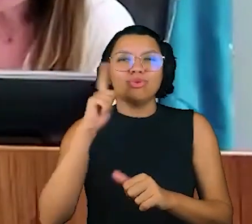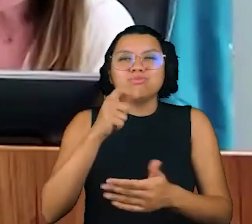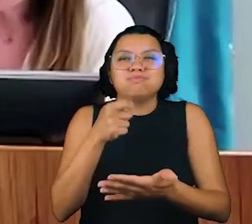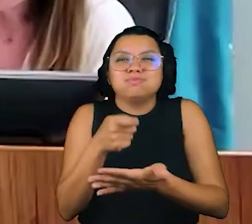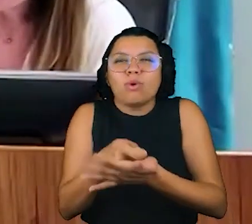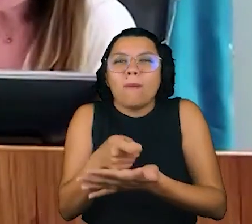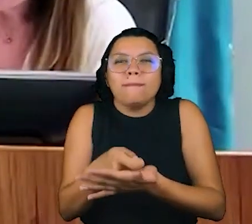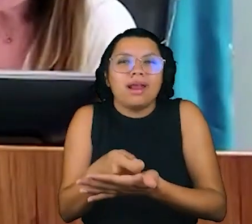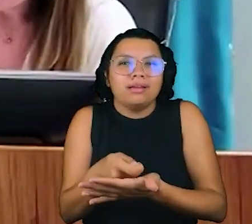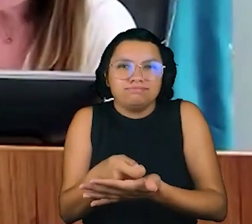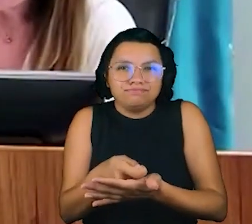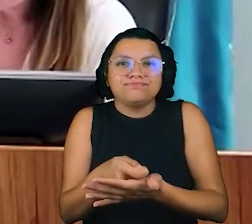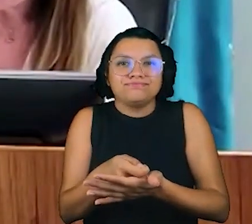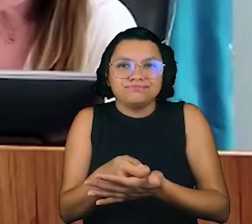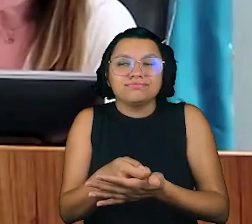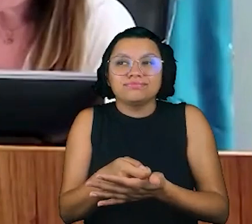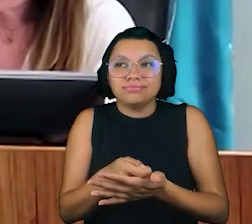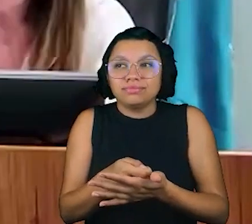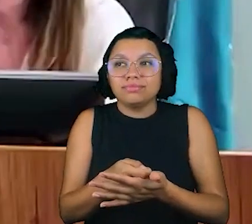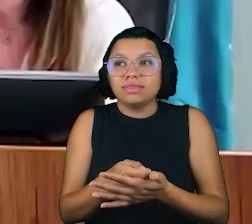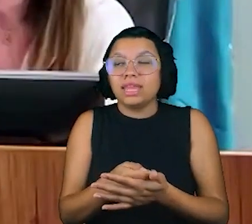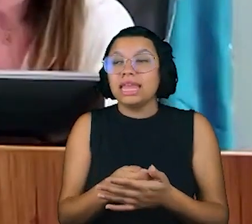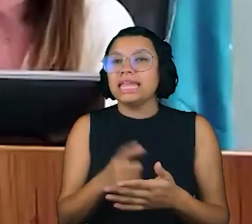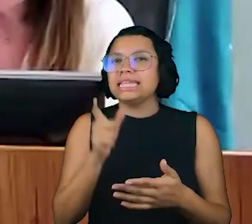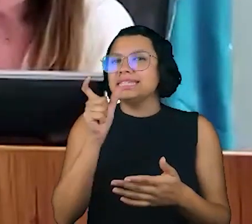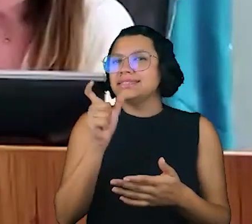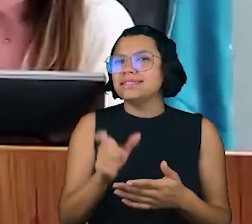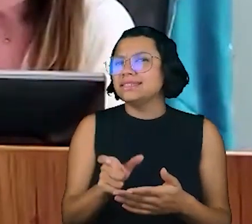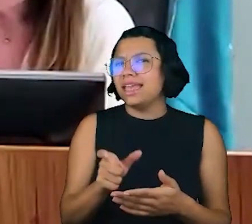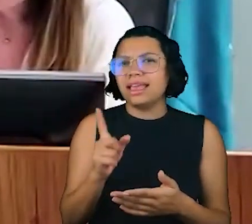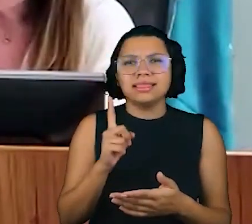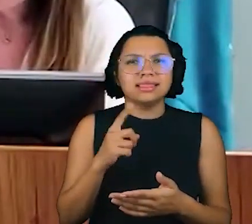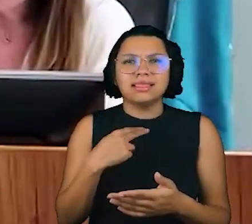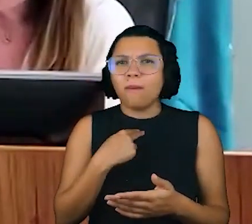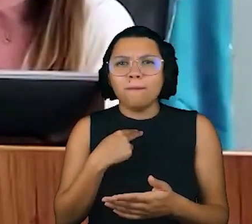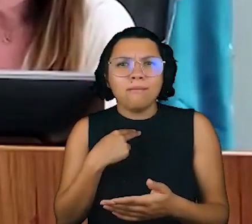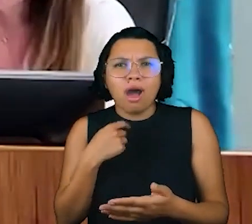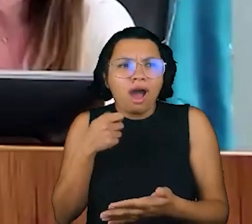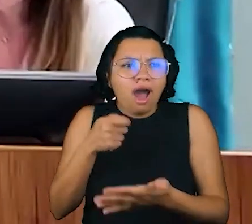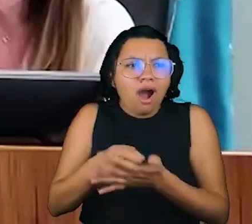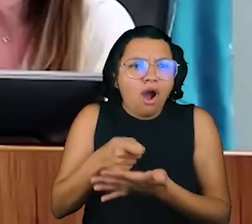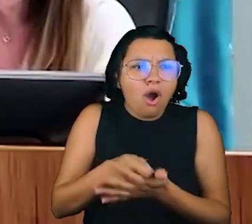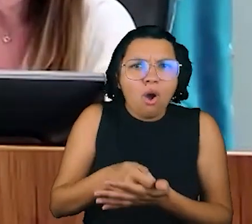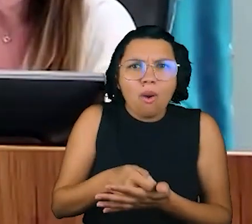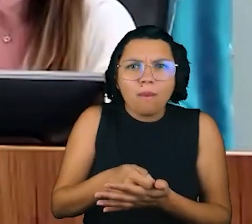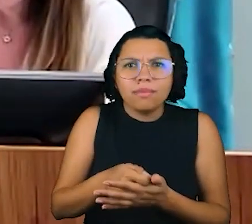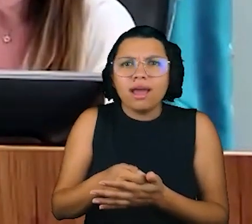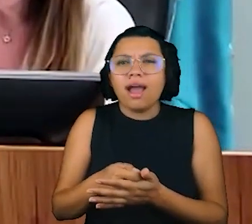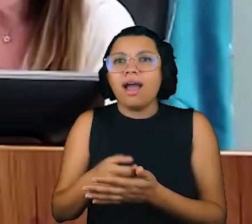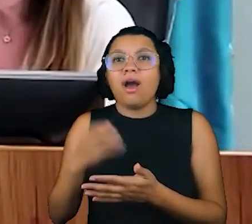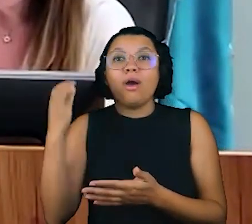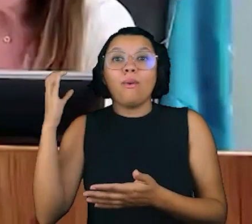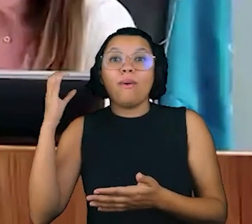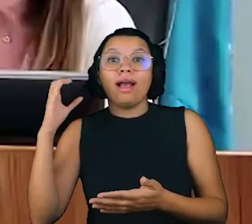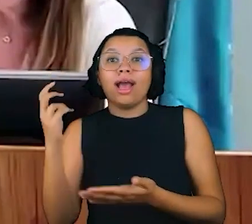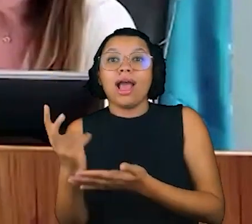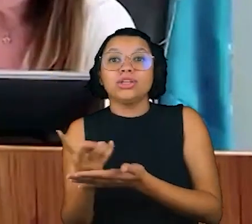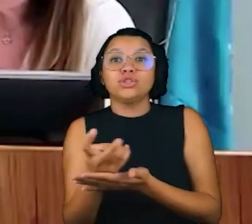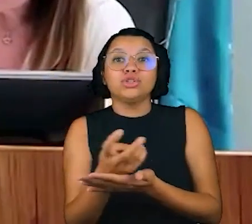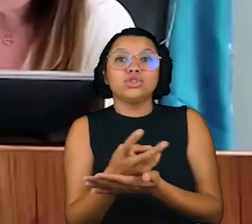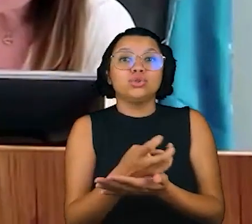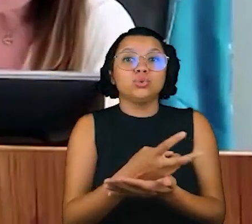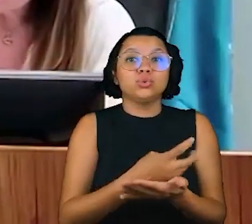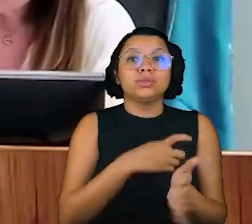estado de incobrabilidade do crédito tributário é um